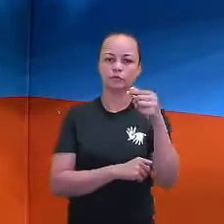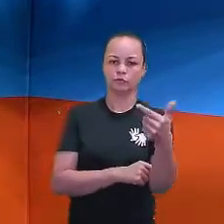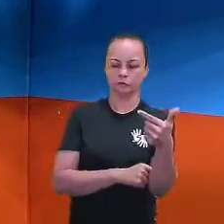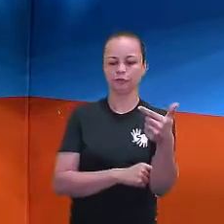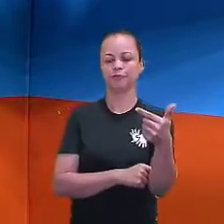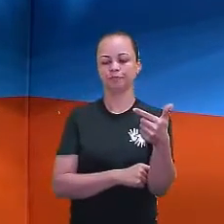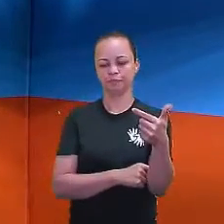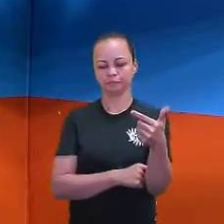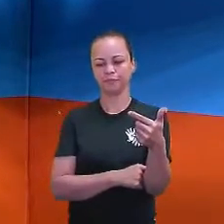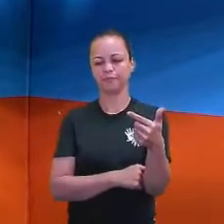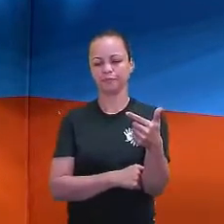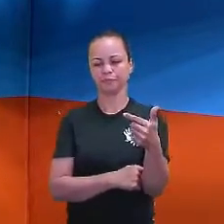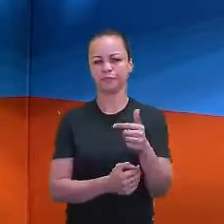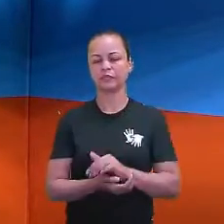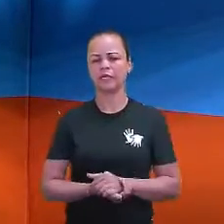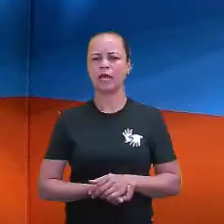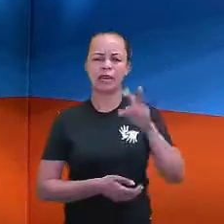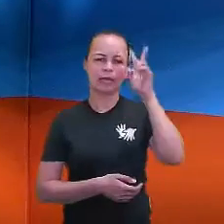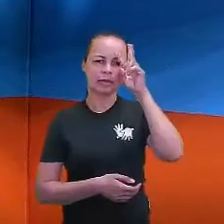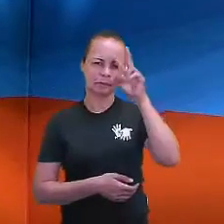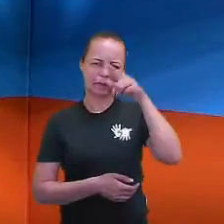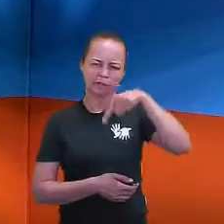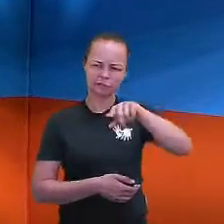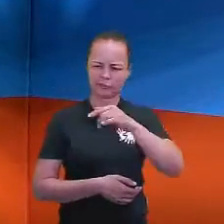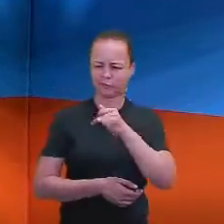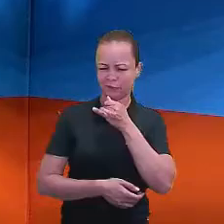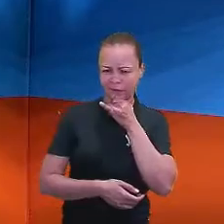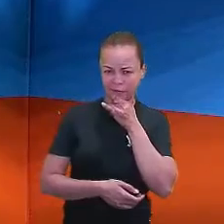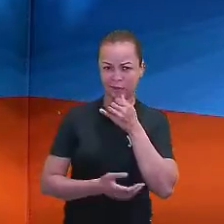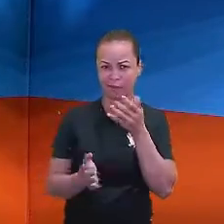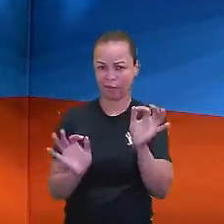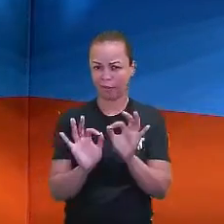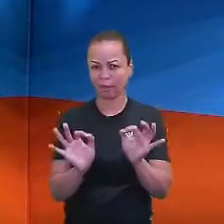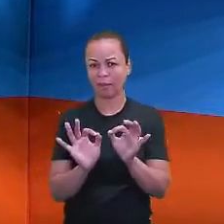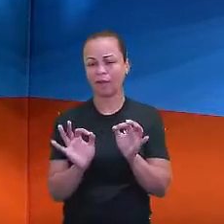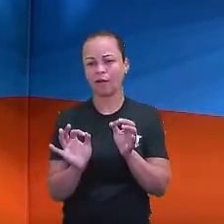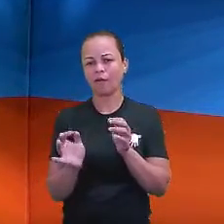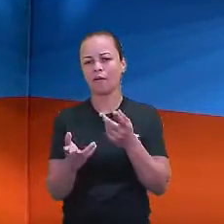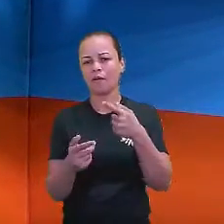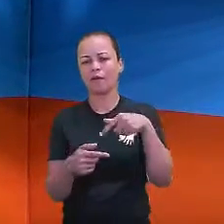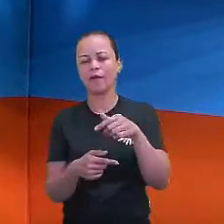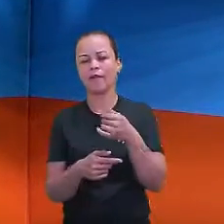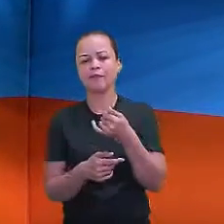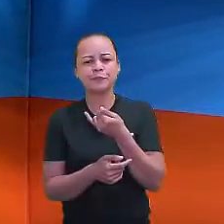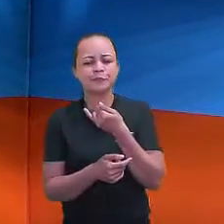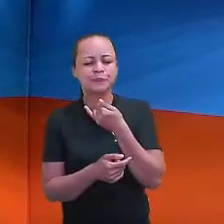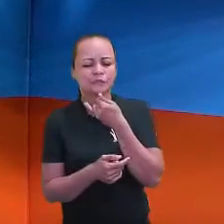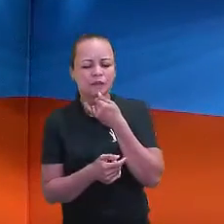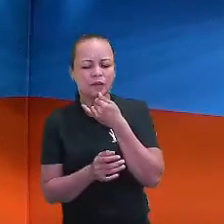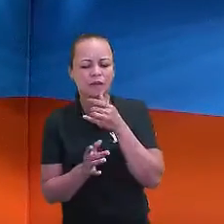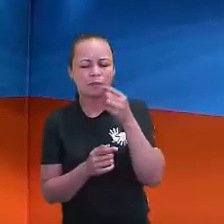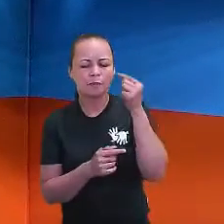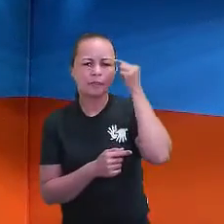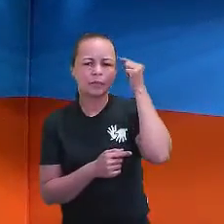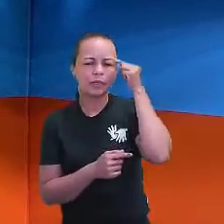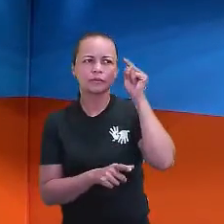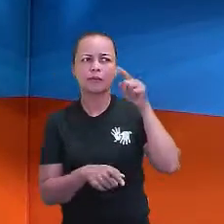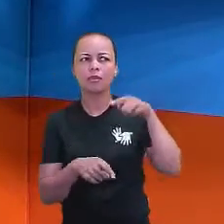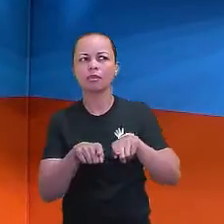que coisa legal. E lembrando, só para que ninguém fique triste e talvez até decepcionado, a gente muitas vezes pensa que